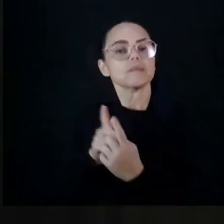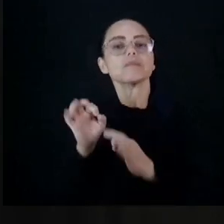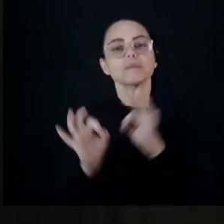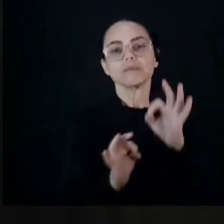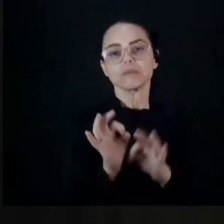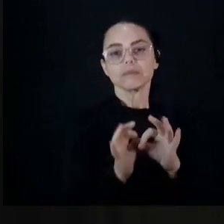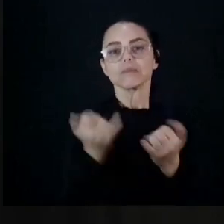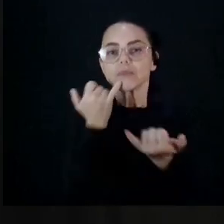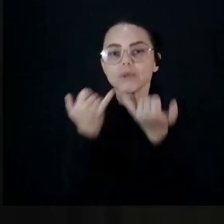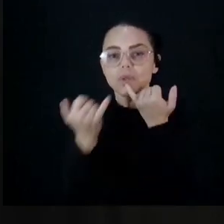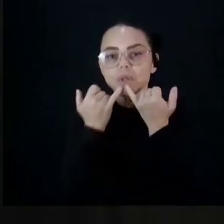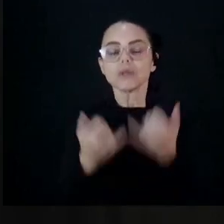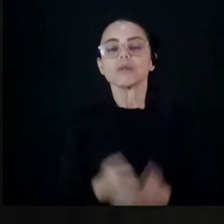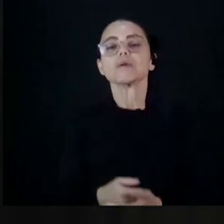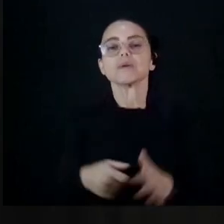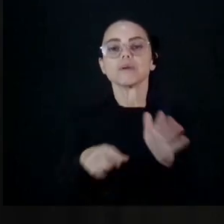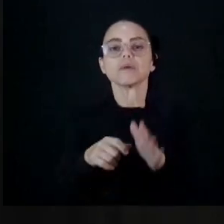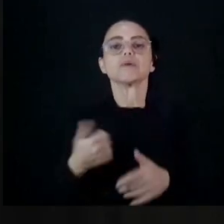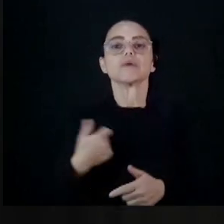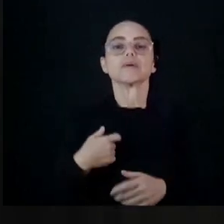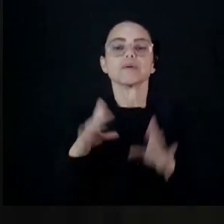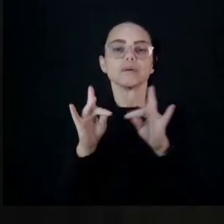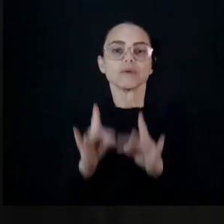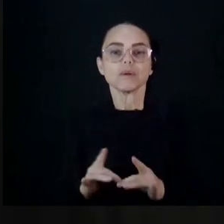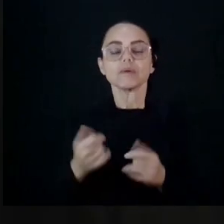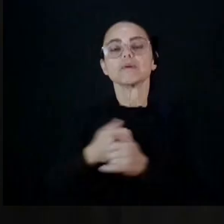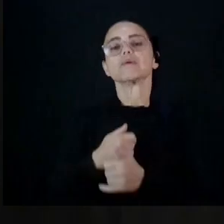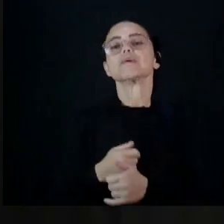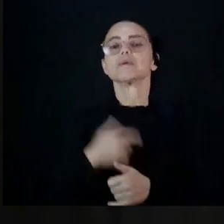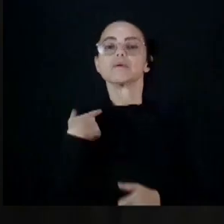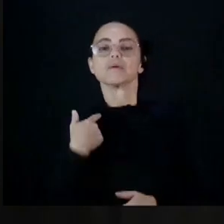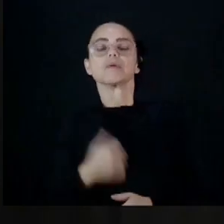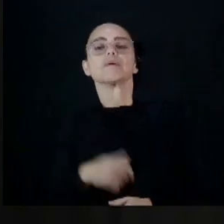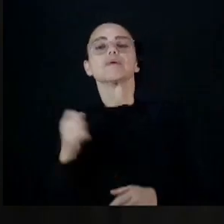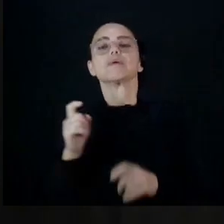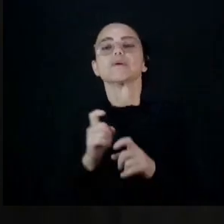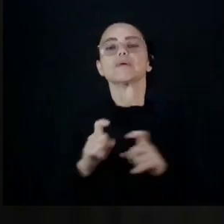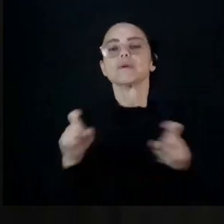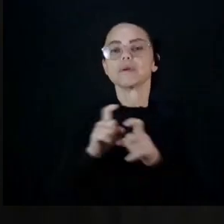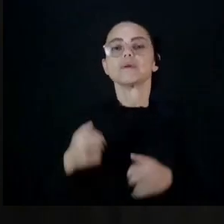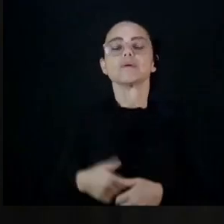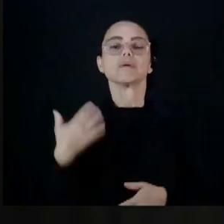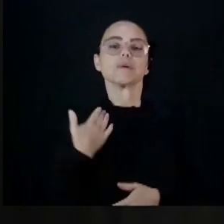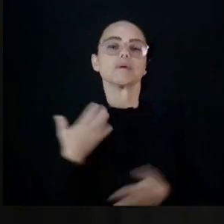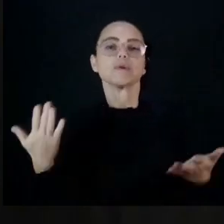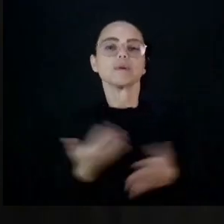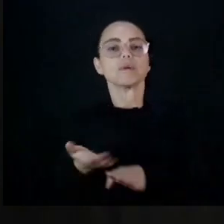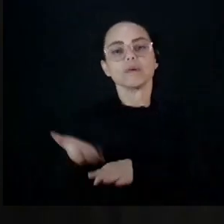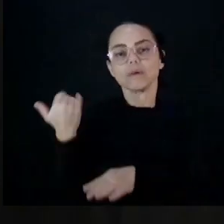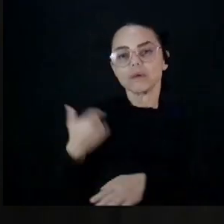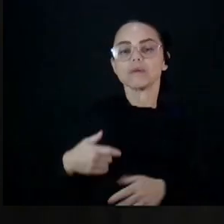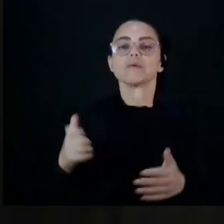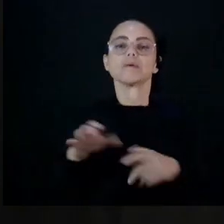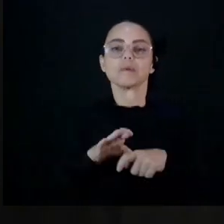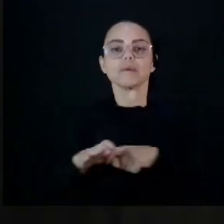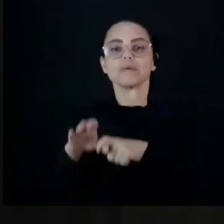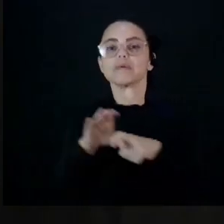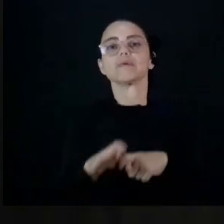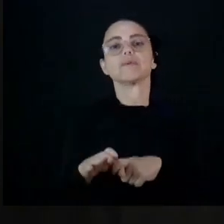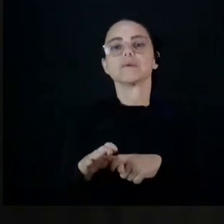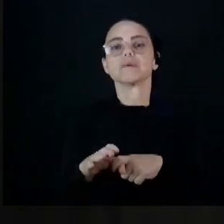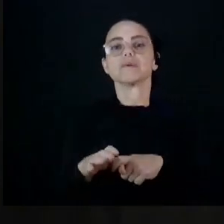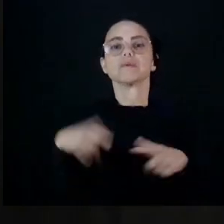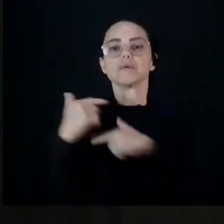informações, analisar dados e executar tarefas operacionais que até pouco tempo atrás dependiam exclusivamente do trabalho